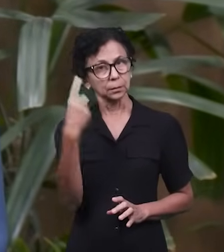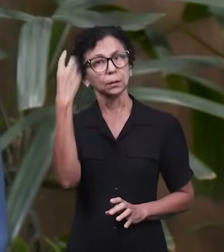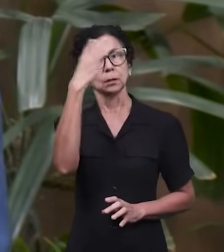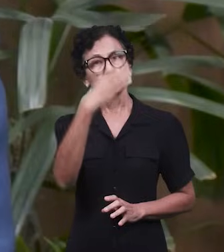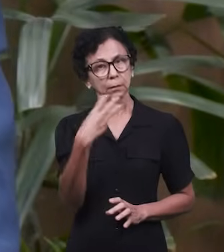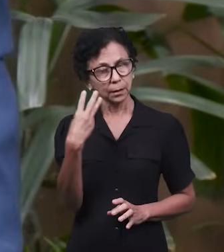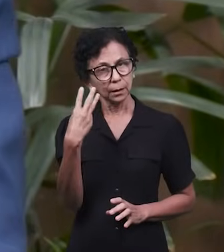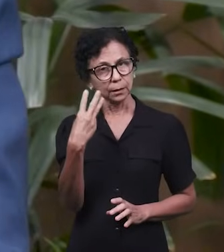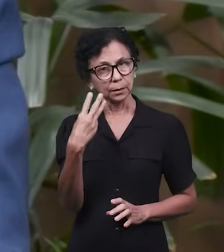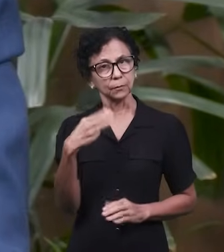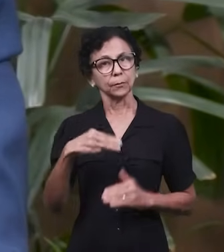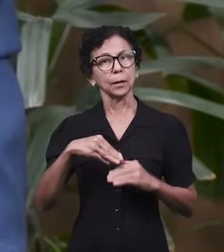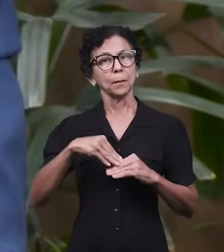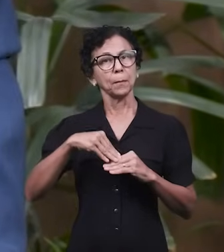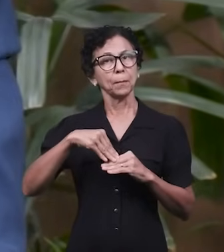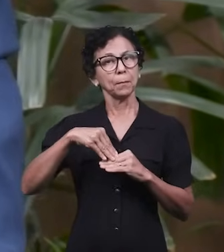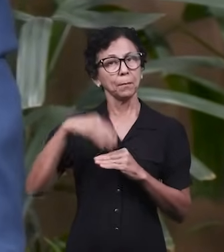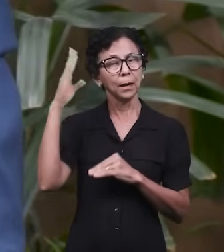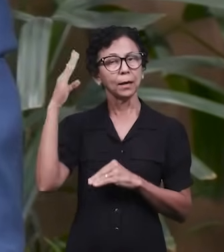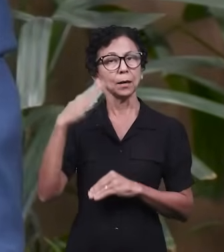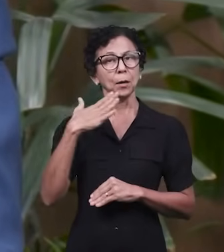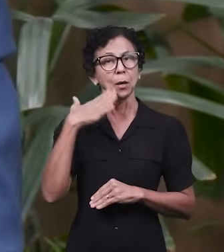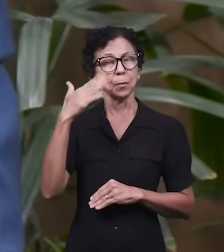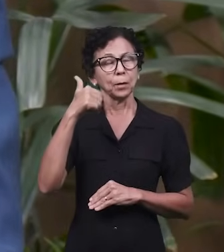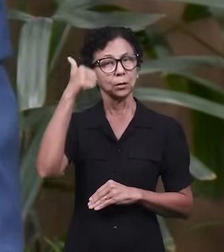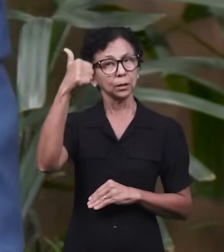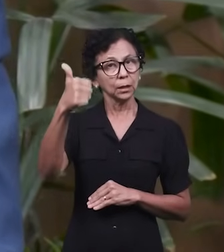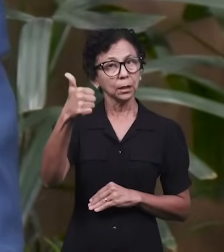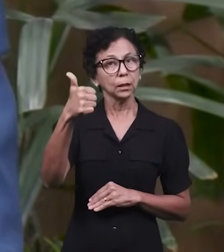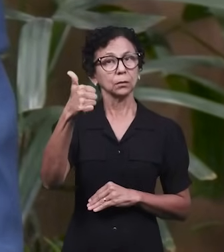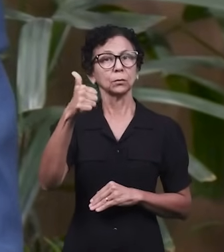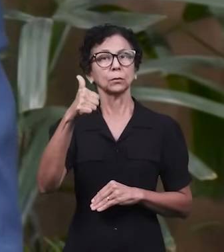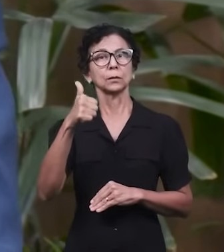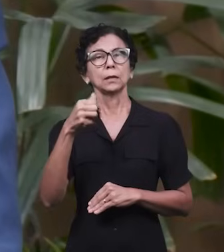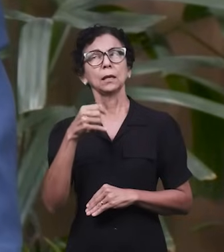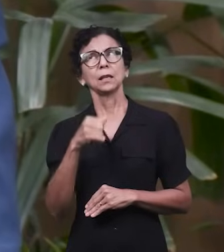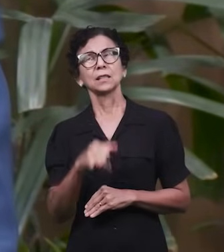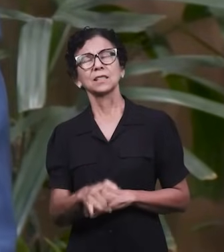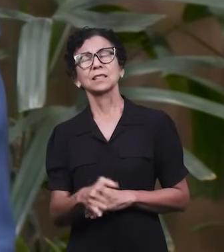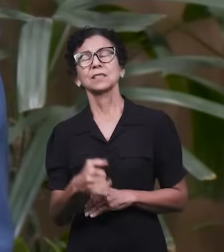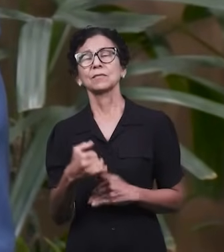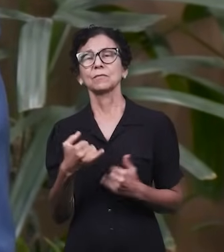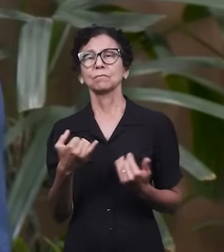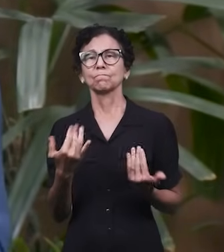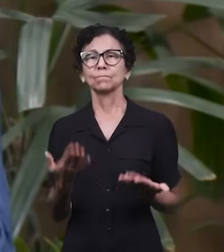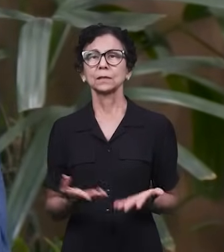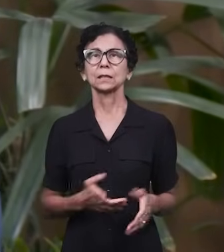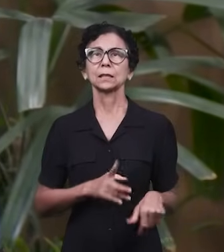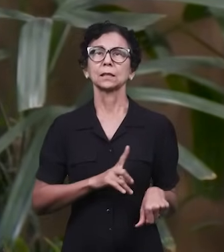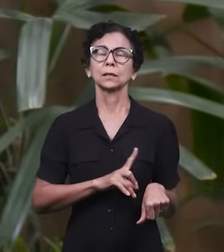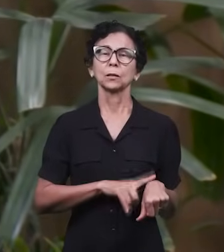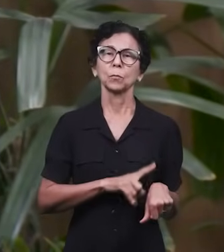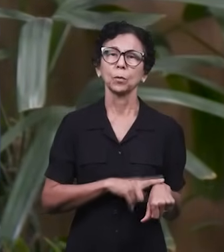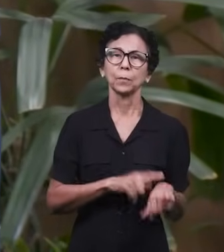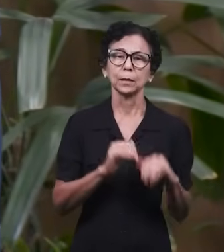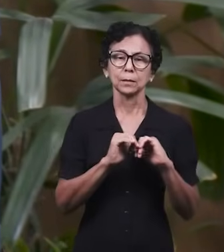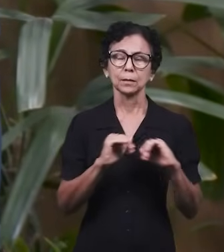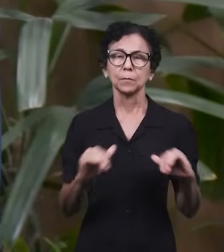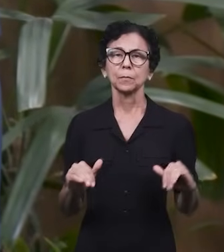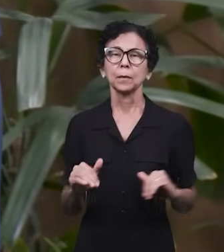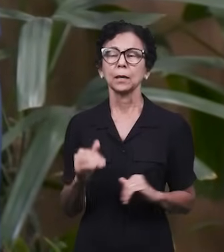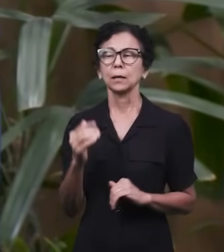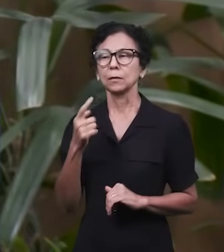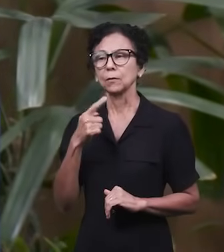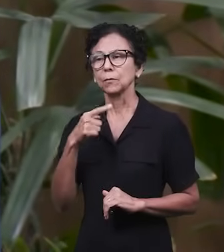disse, e como o Hélio já disse, você tem que ter atividade física, você tem que suar a hora, e aí vai ao culto, você pode sair com seus